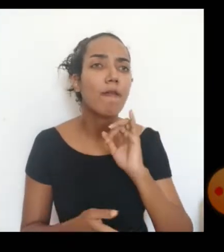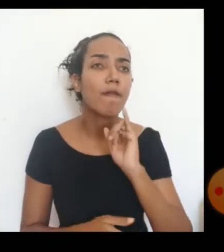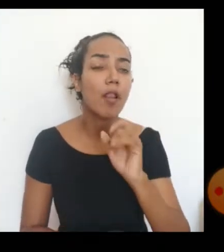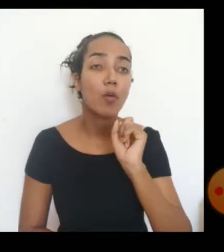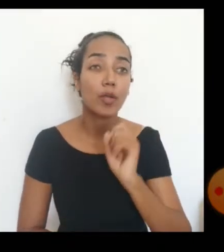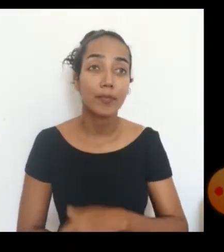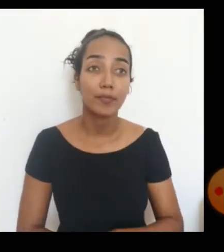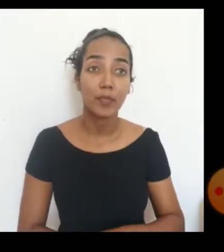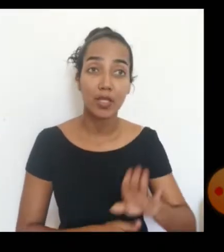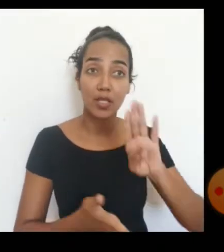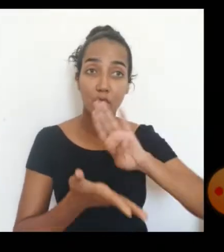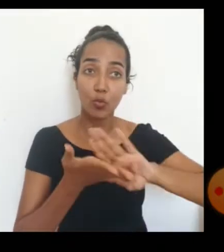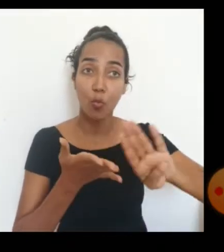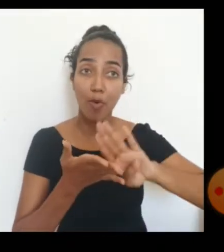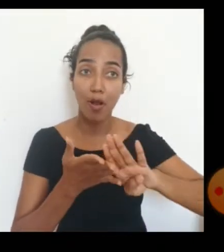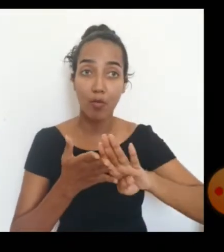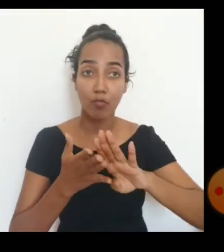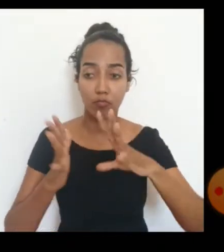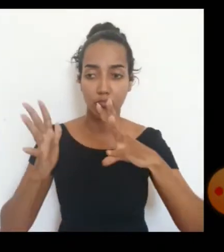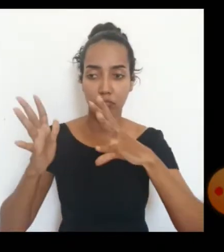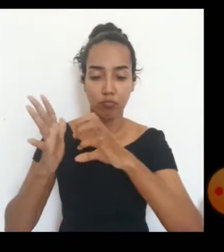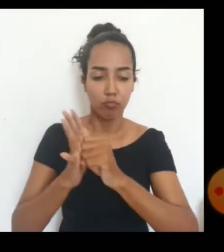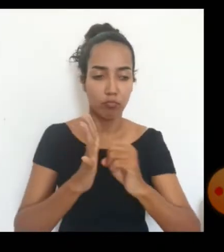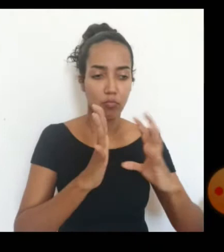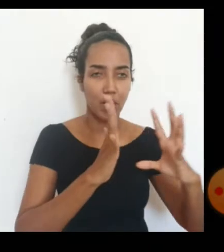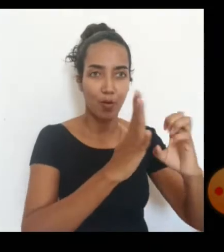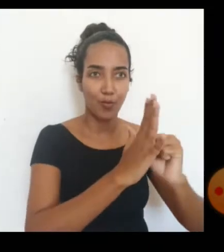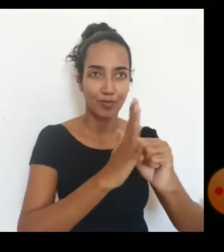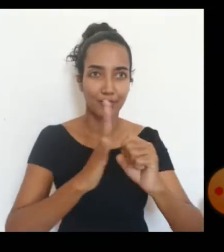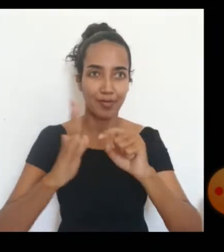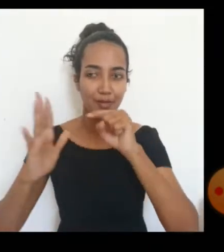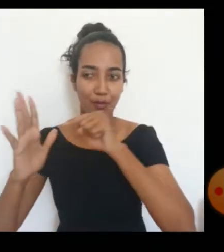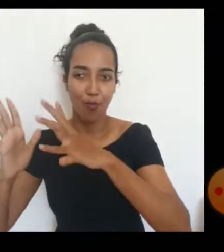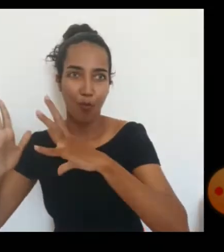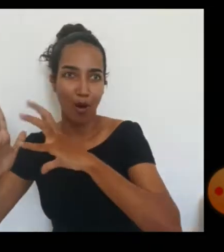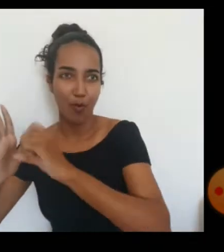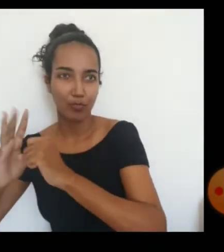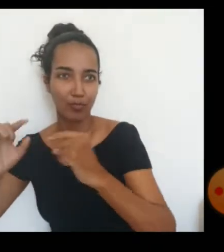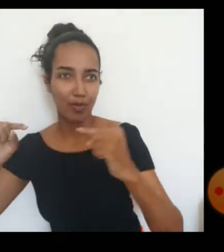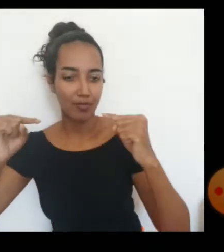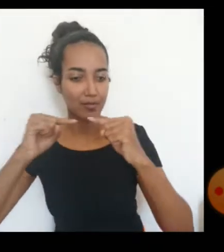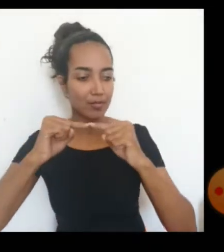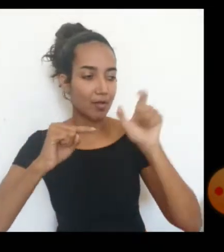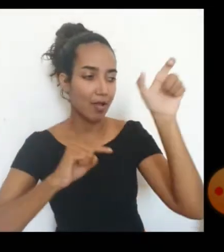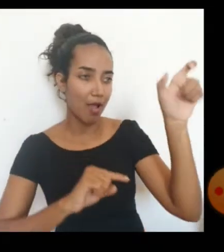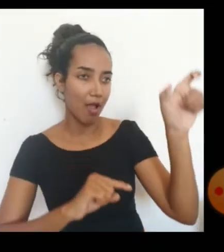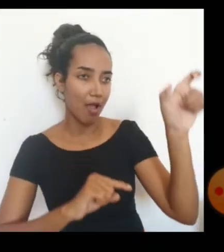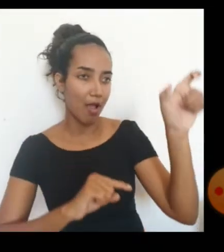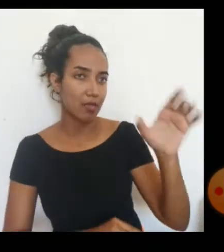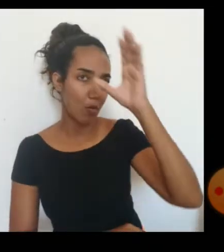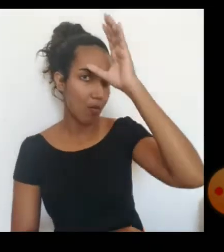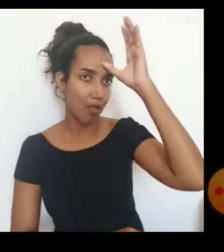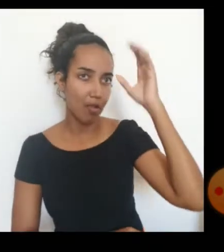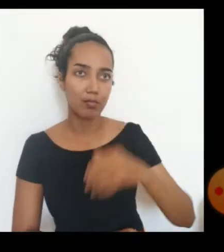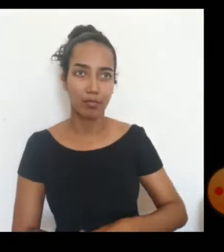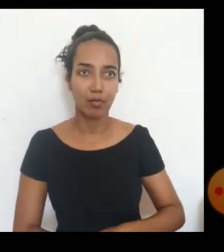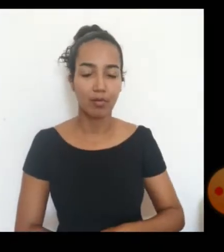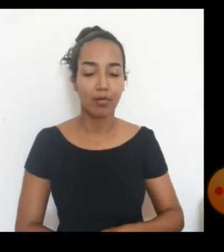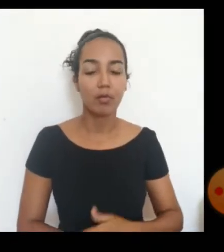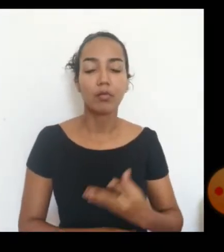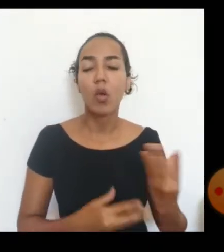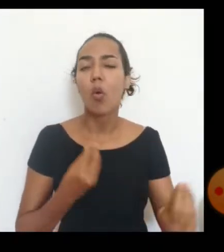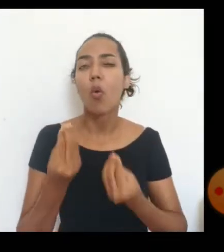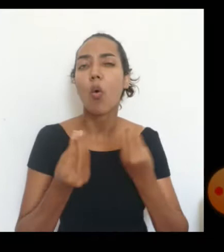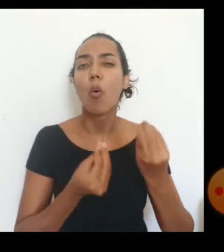está associada a um cliente. A gente não tem uma conta sem ter um titular daquela conta. né? Então, primeiro, como é que a gente vai representar esse conceito